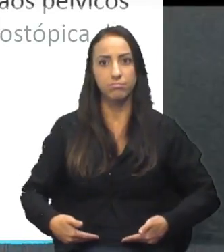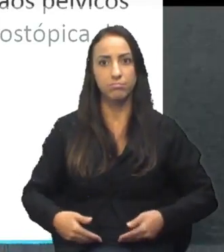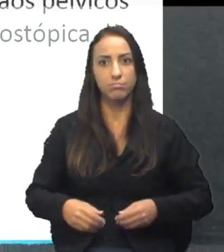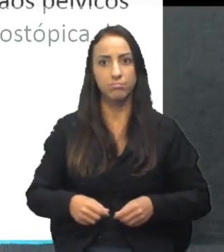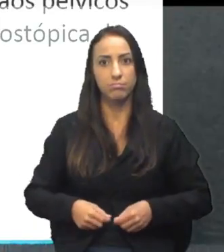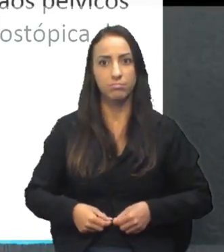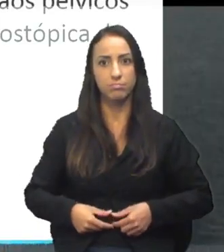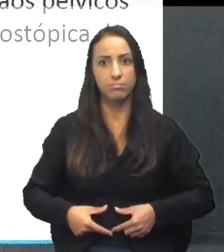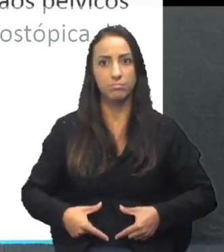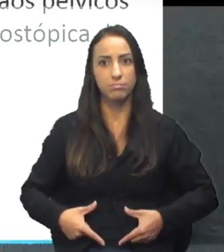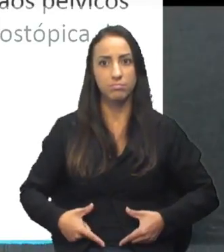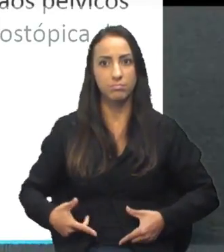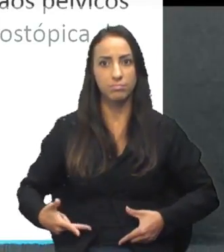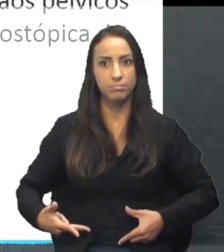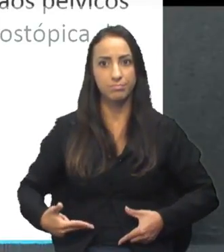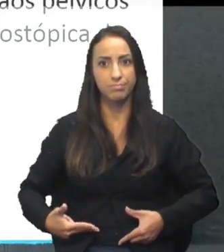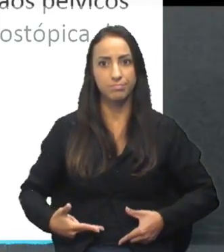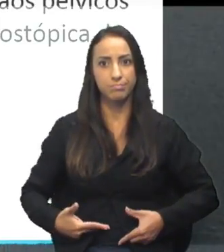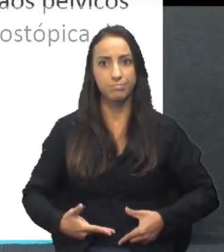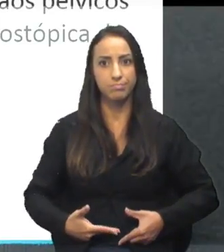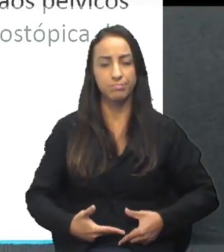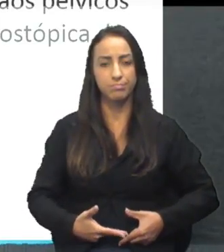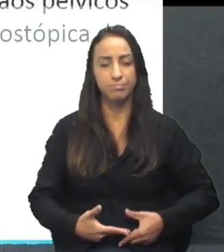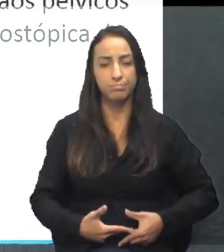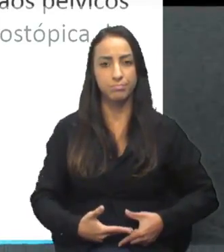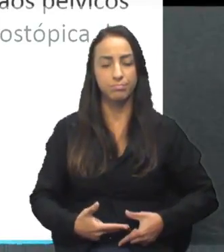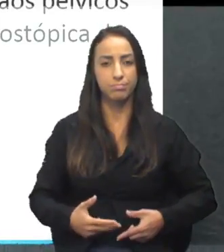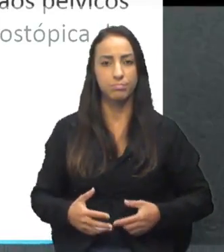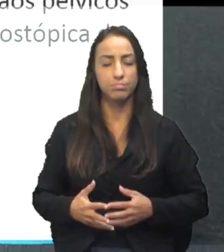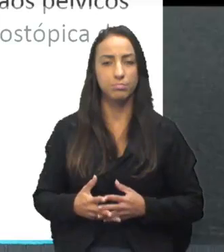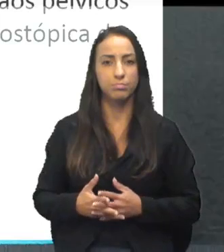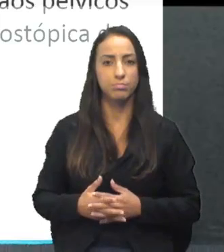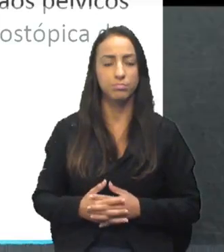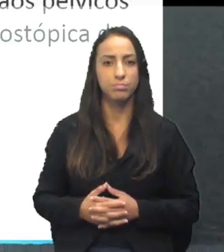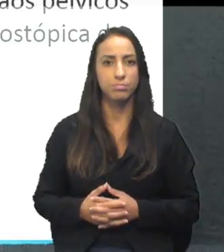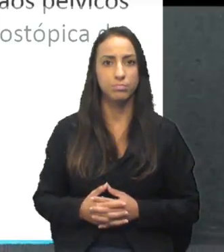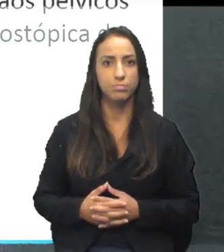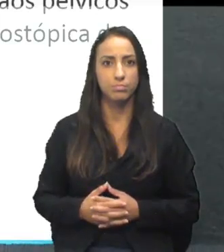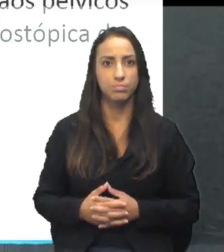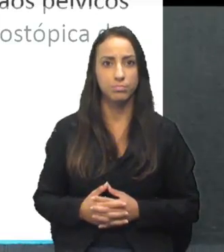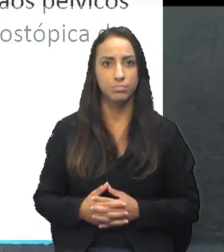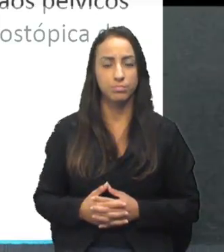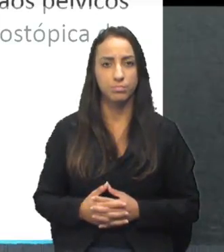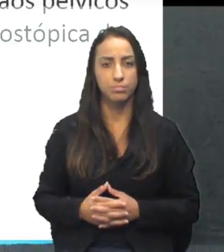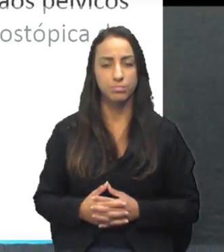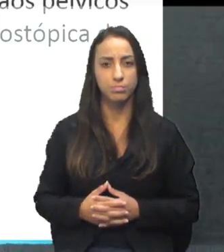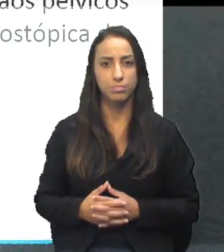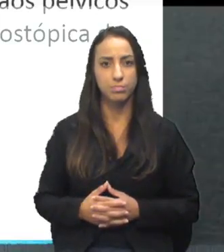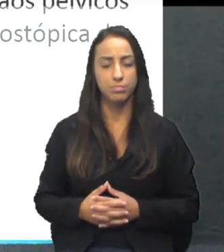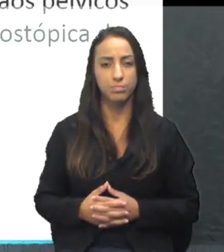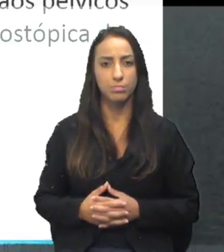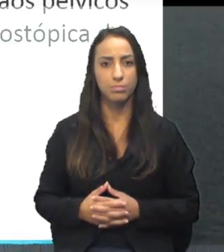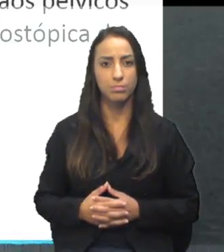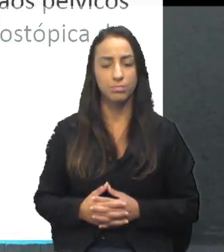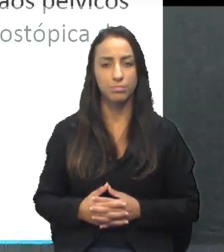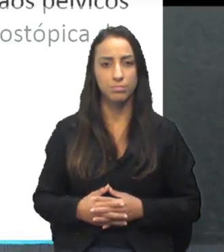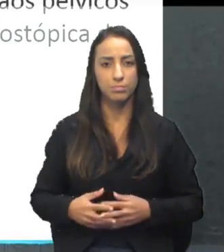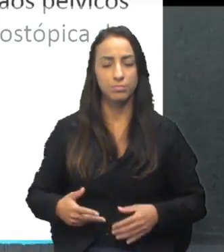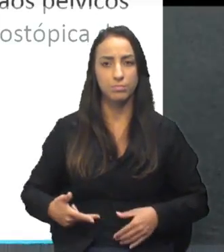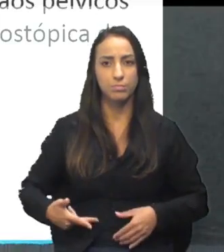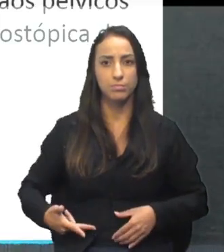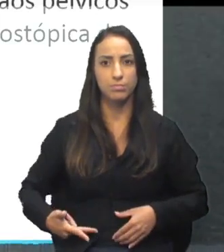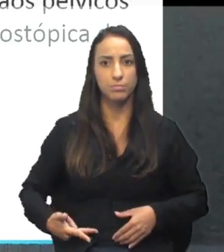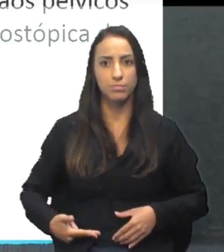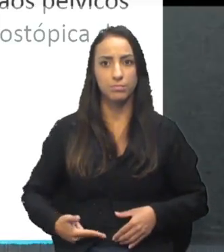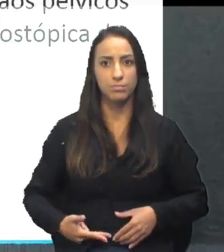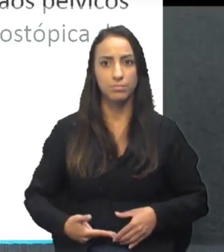ou seja, na parte inferior ali, a altura umbilical, onde está